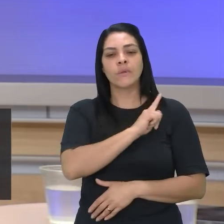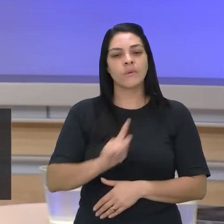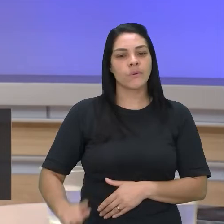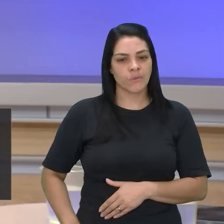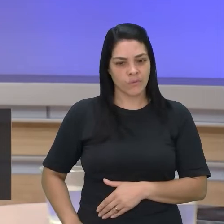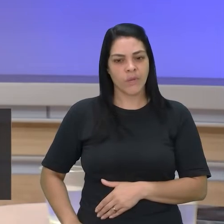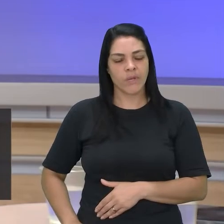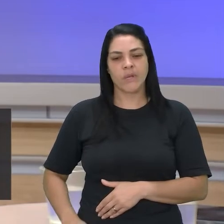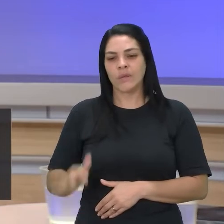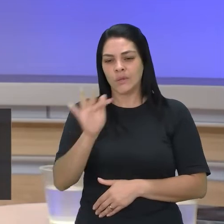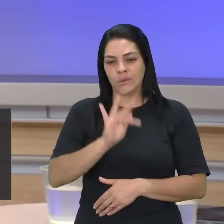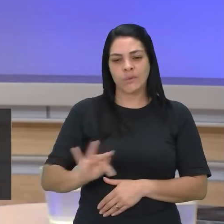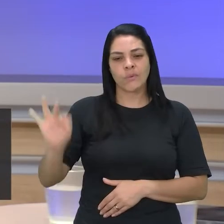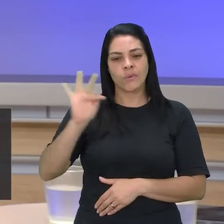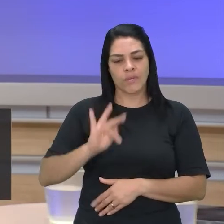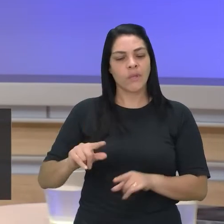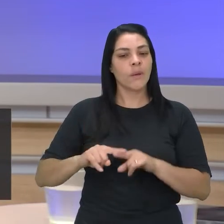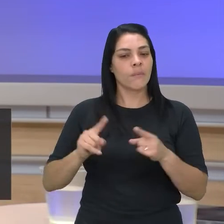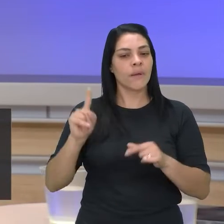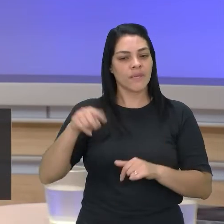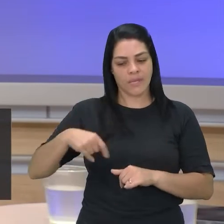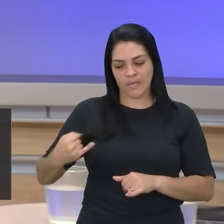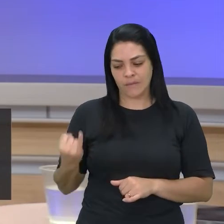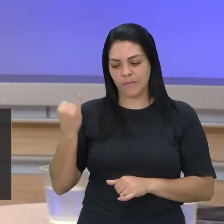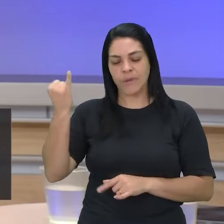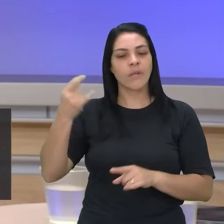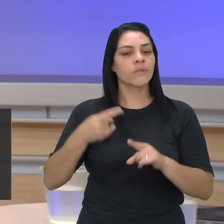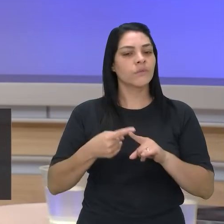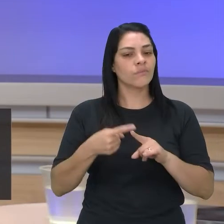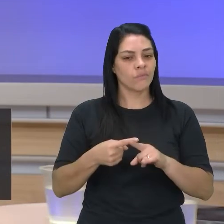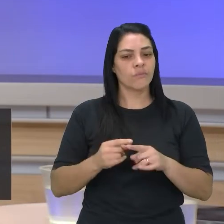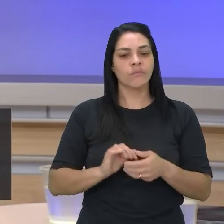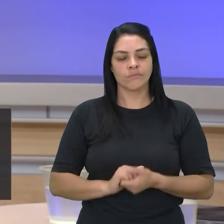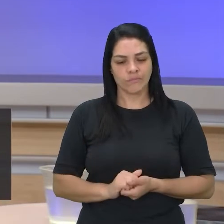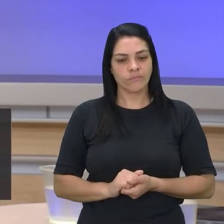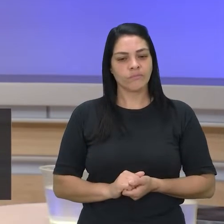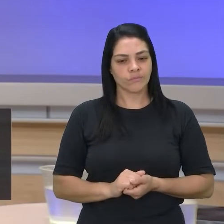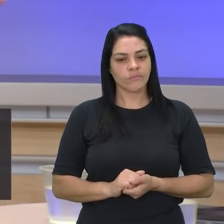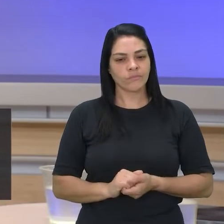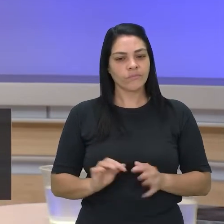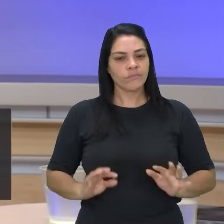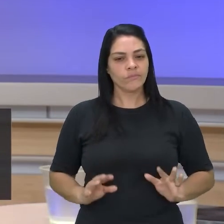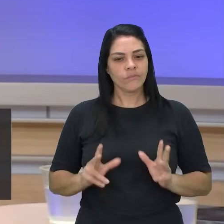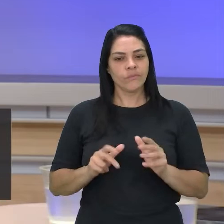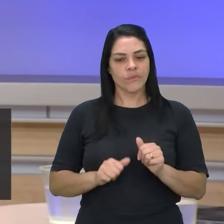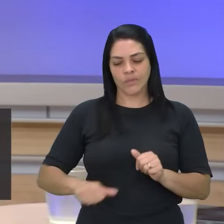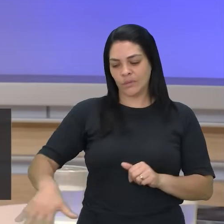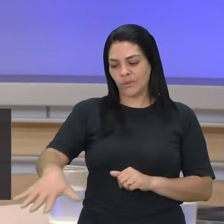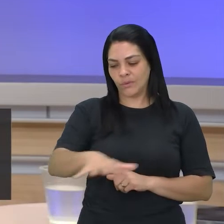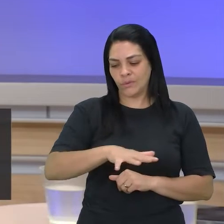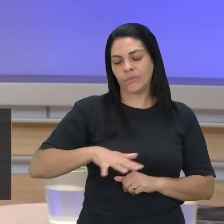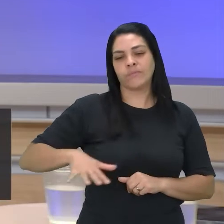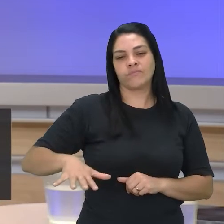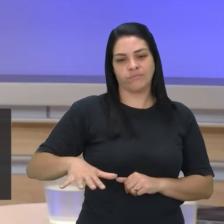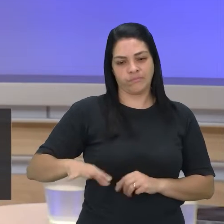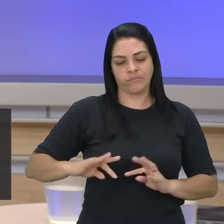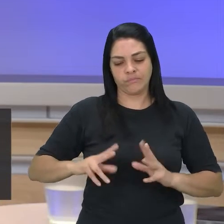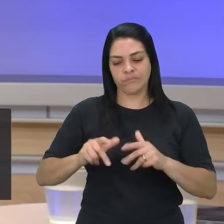é um conceito assim primoroso, porque realmente passa por todos os setores da escola,